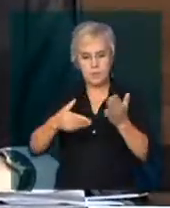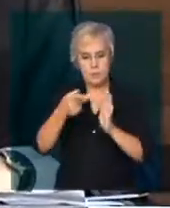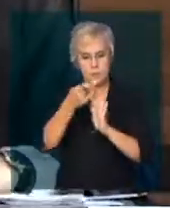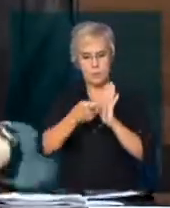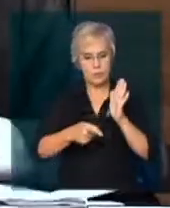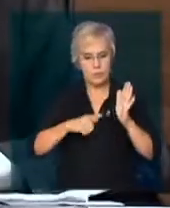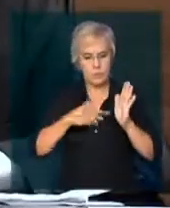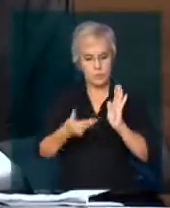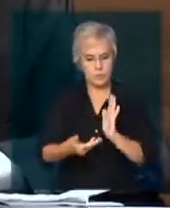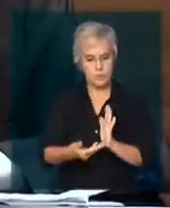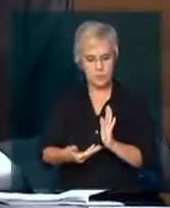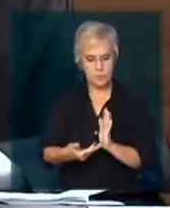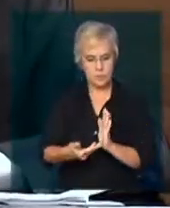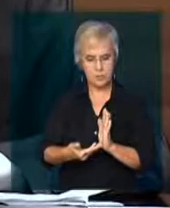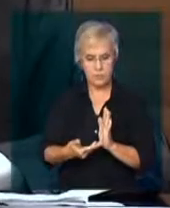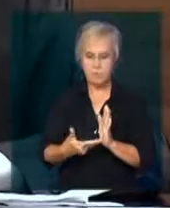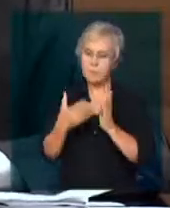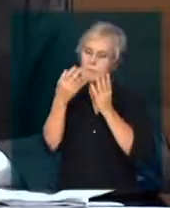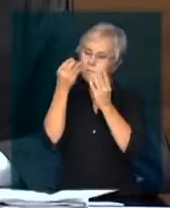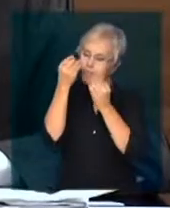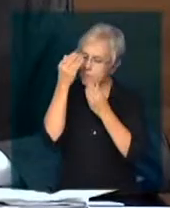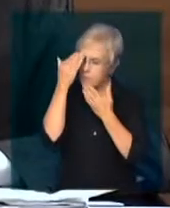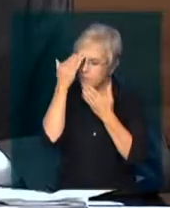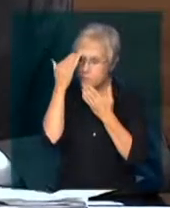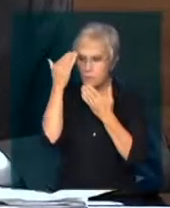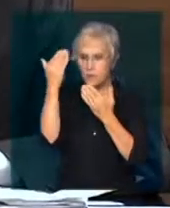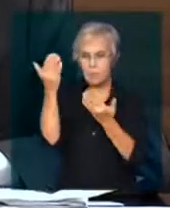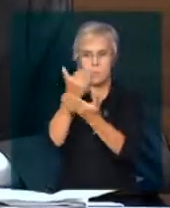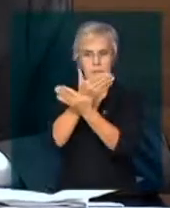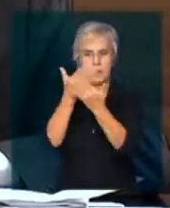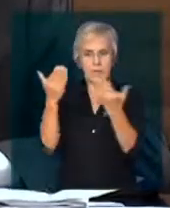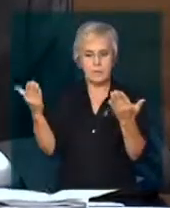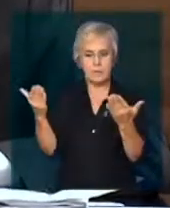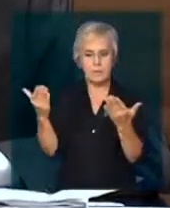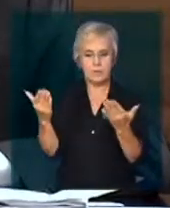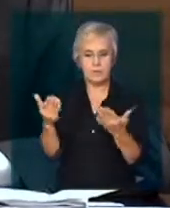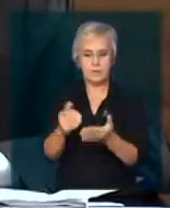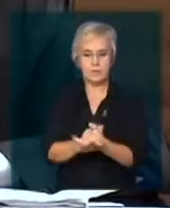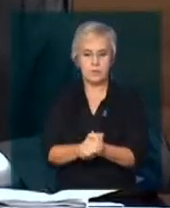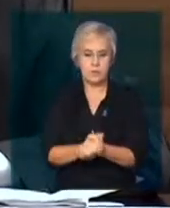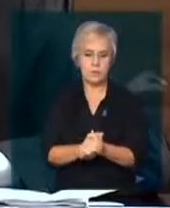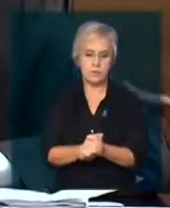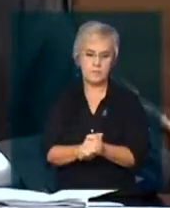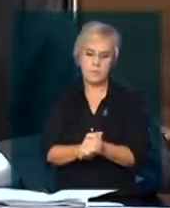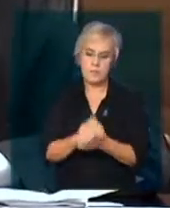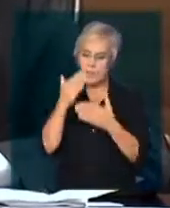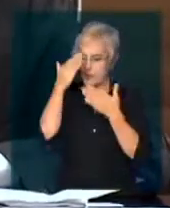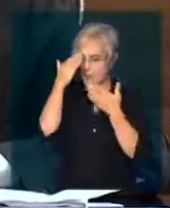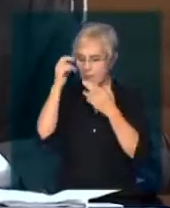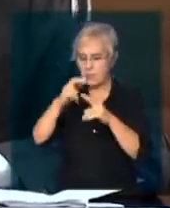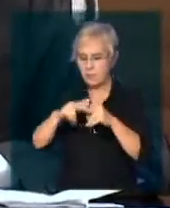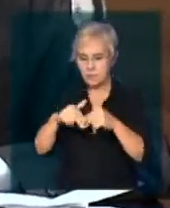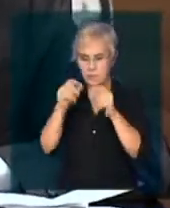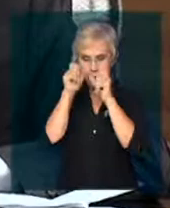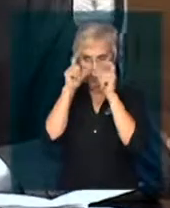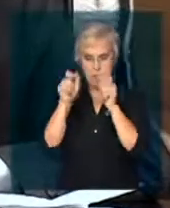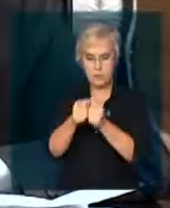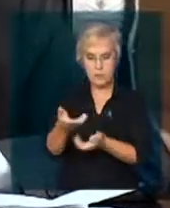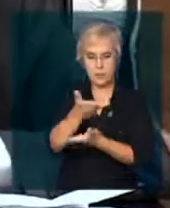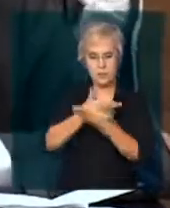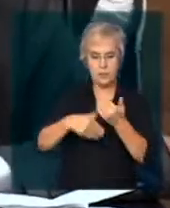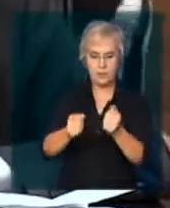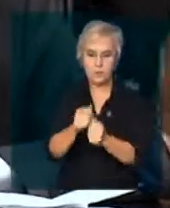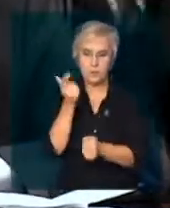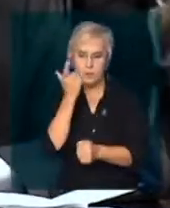de tramitação na Casa, o nosso muito obrigado e o agradecimento por esse carinho e por essa possibilidade de